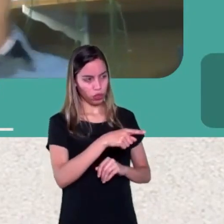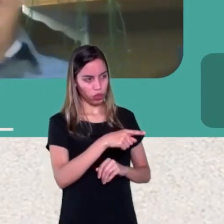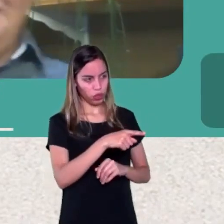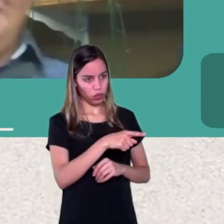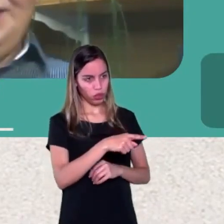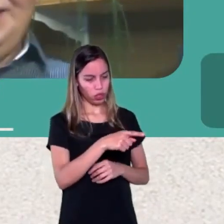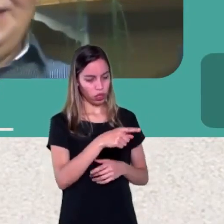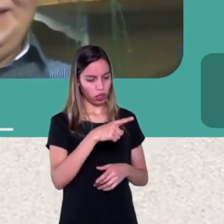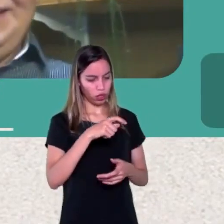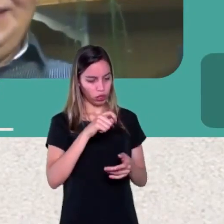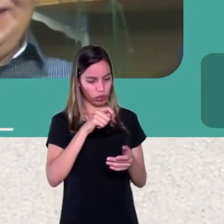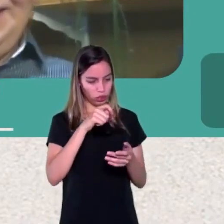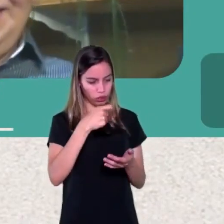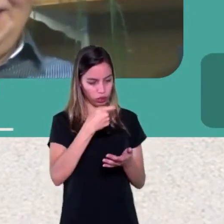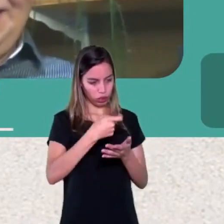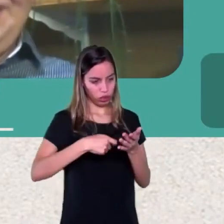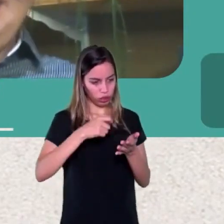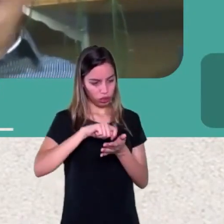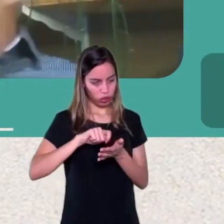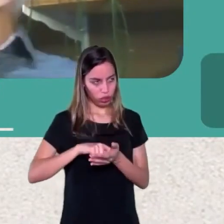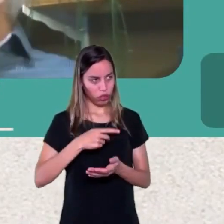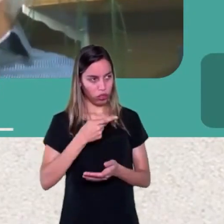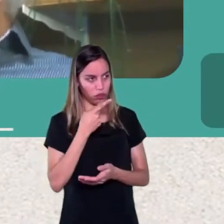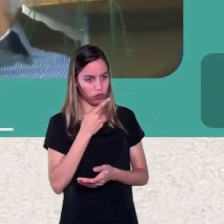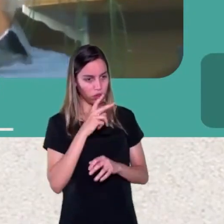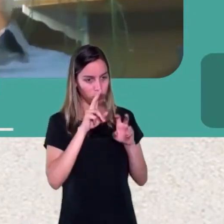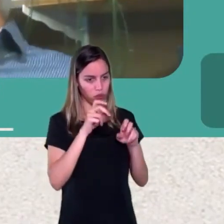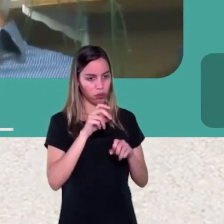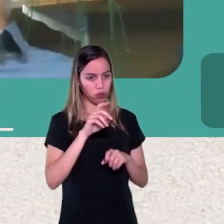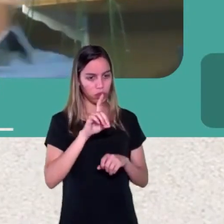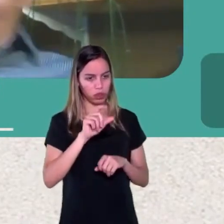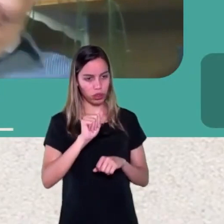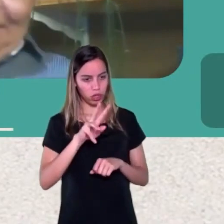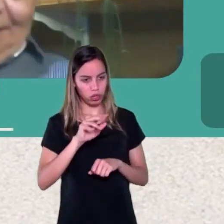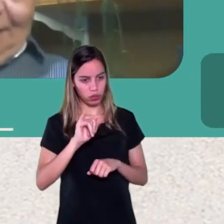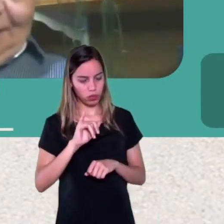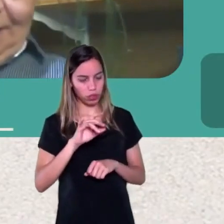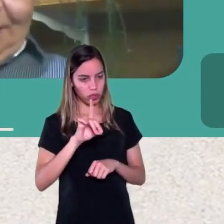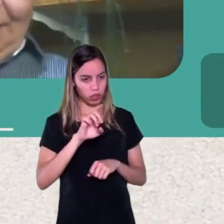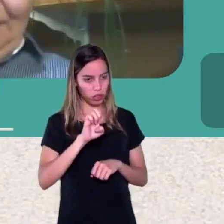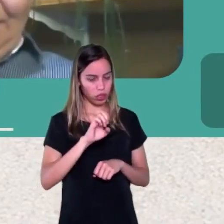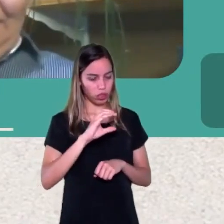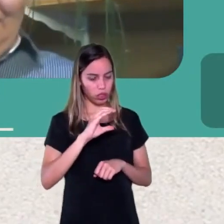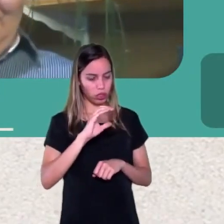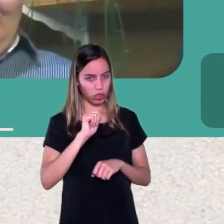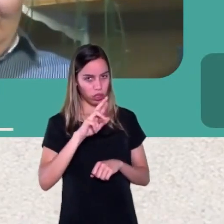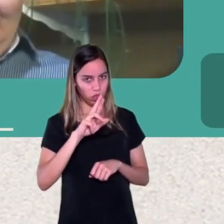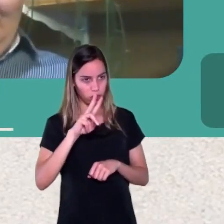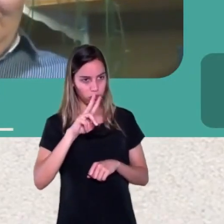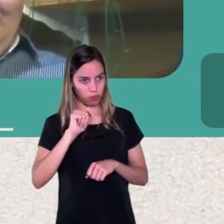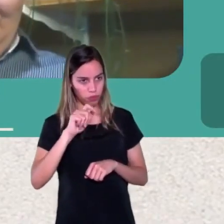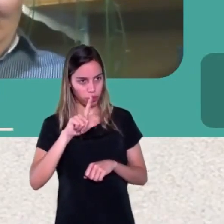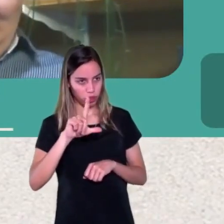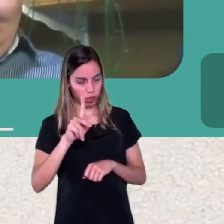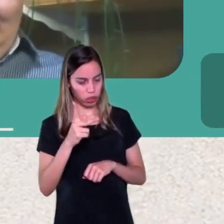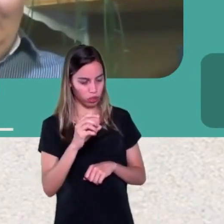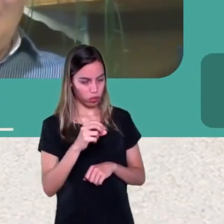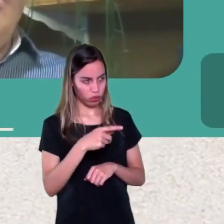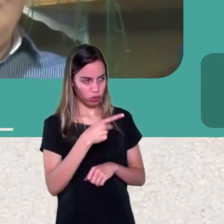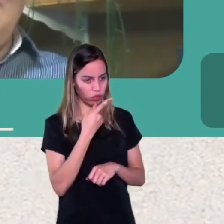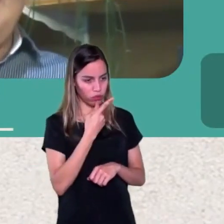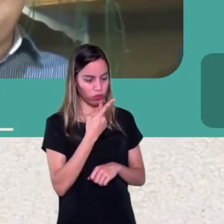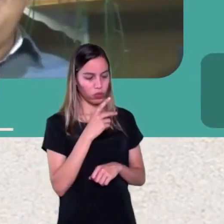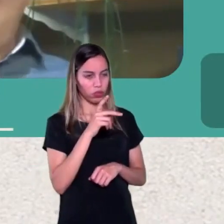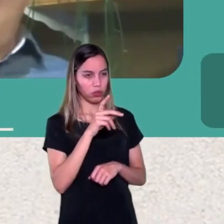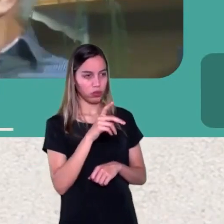texto que fala exatamente do David de Carvalho, e tem esse texto, né, A Guerra dos Mamonas Verdes, que você simula ali uma conversa